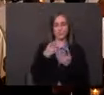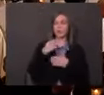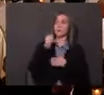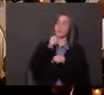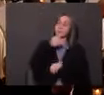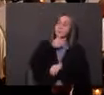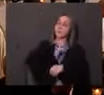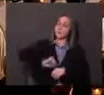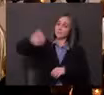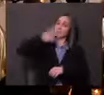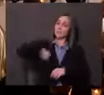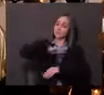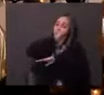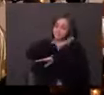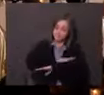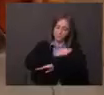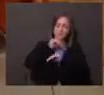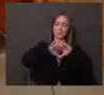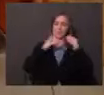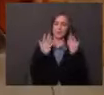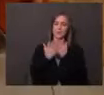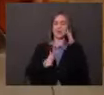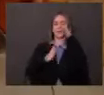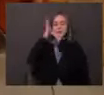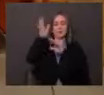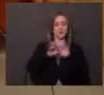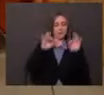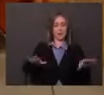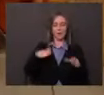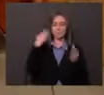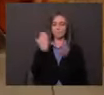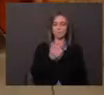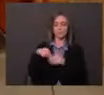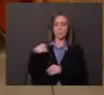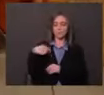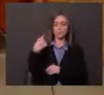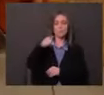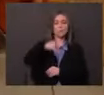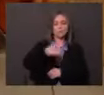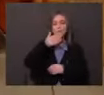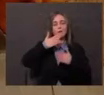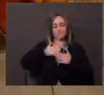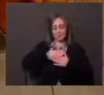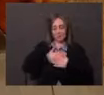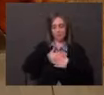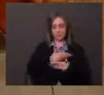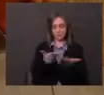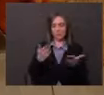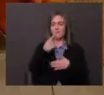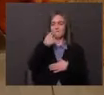w niebie, tak i na ziemi. O pão nosso de cada dia nos dai hoje, perdoai-nos as nossas